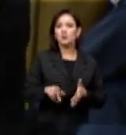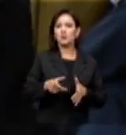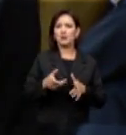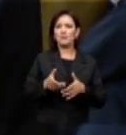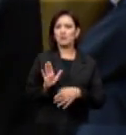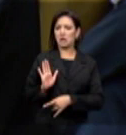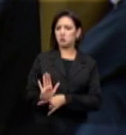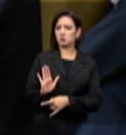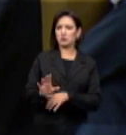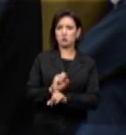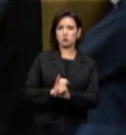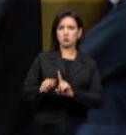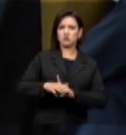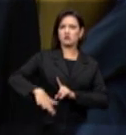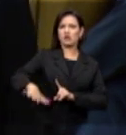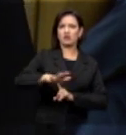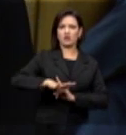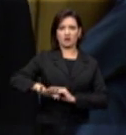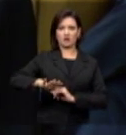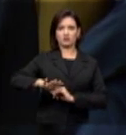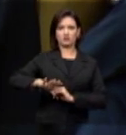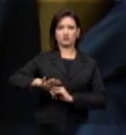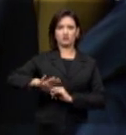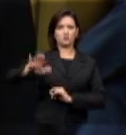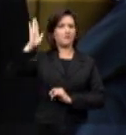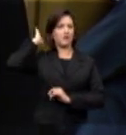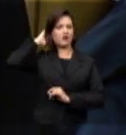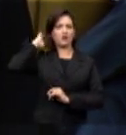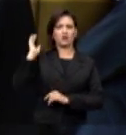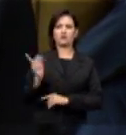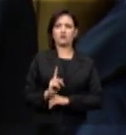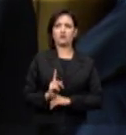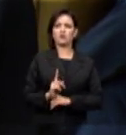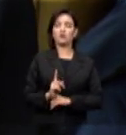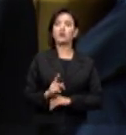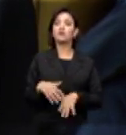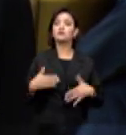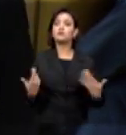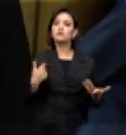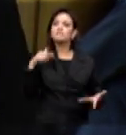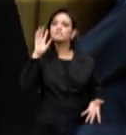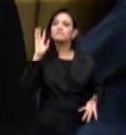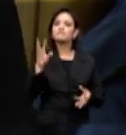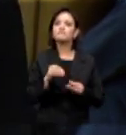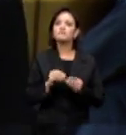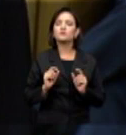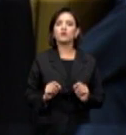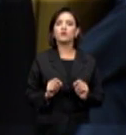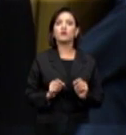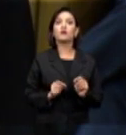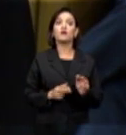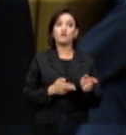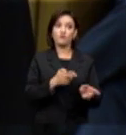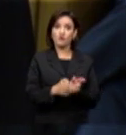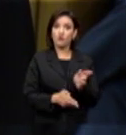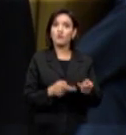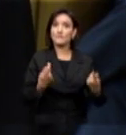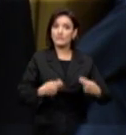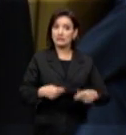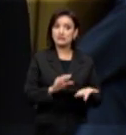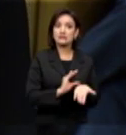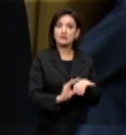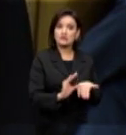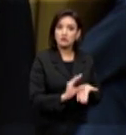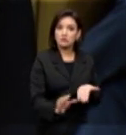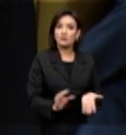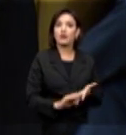sociedade paraense. O que me faz concluir, ministro Barroso, que a ferrovia precisa, sim, de investimento. Ela